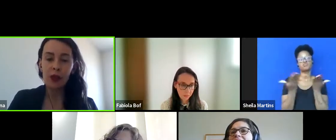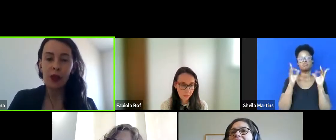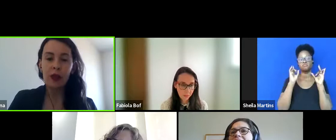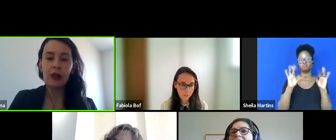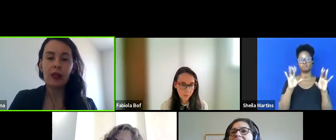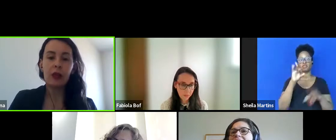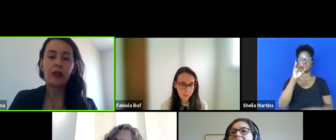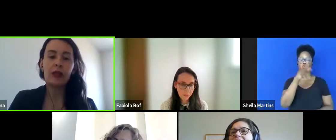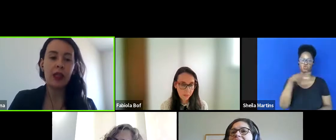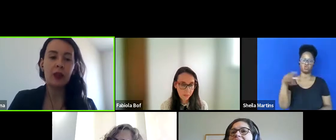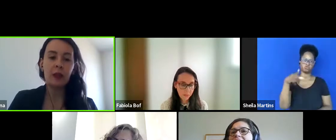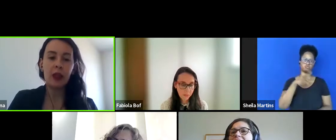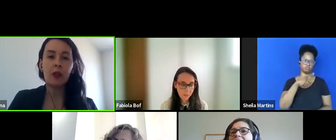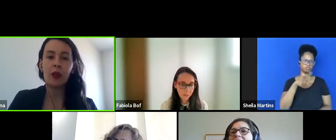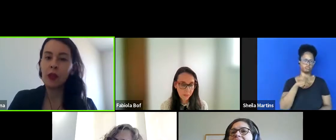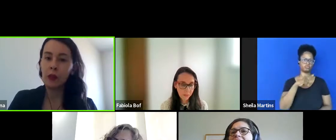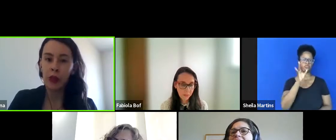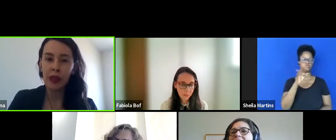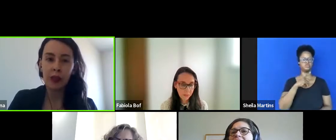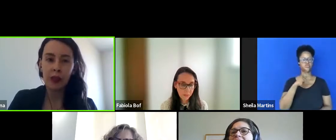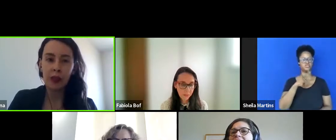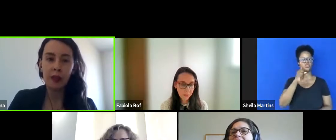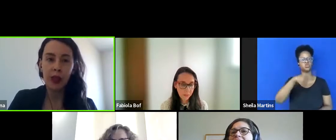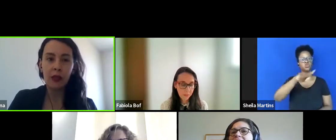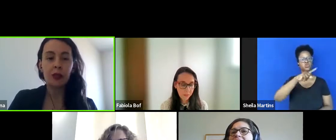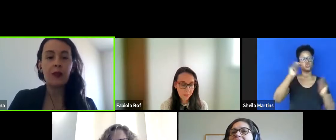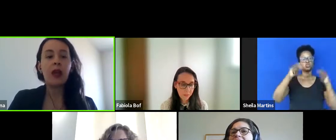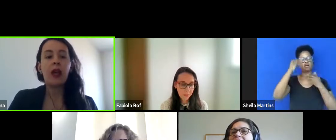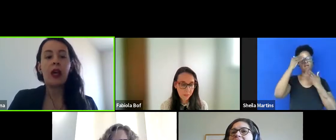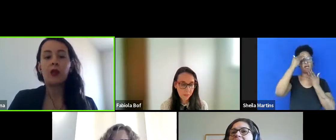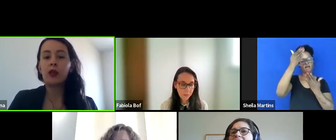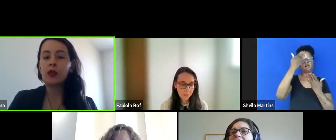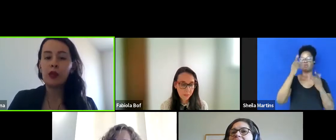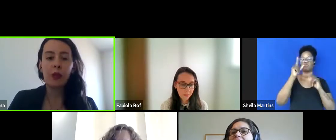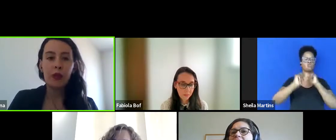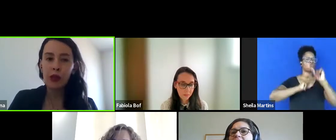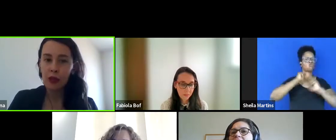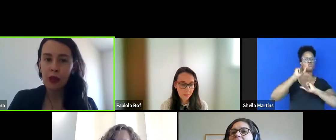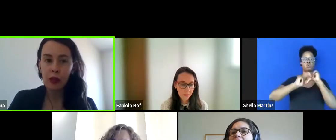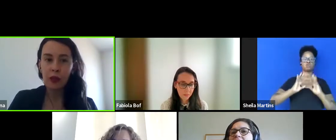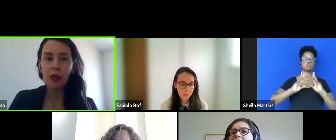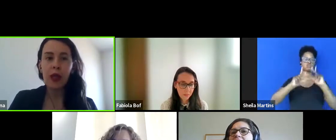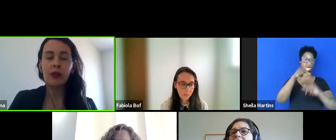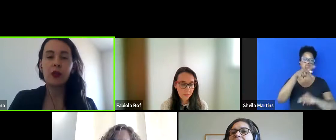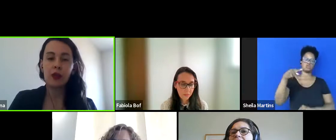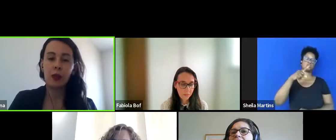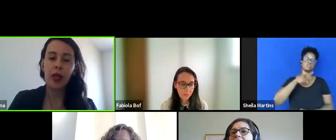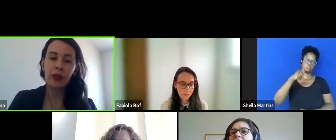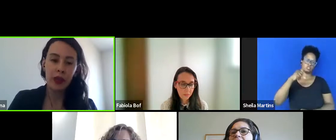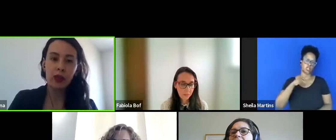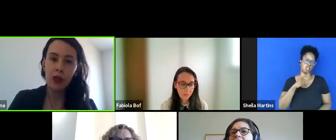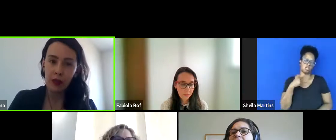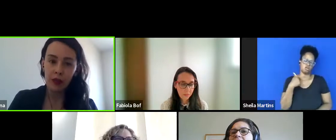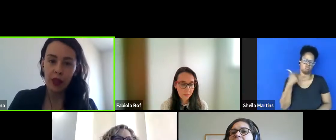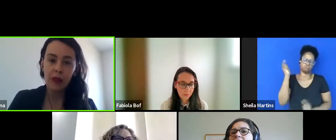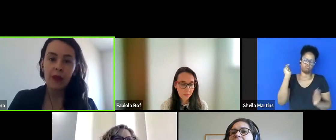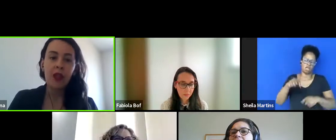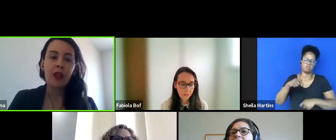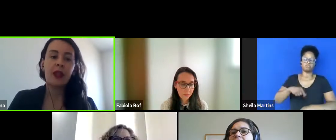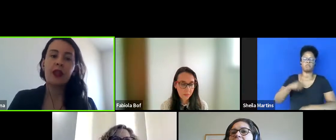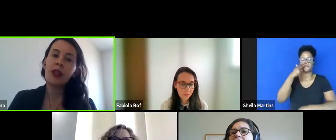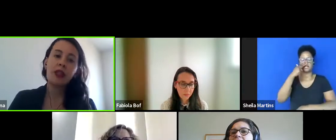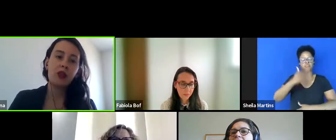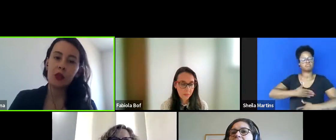Dia dos Professores, né, eu estendo também o meu agradecimento a todos os professores com os quais eu tive o prazer de